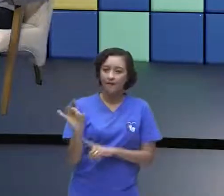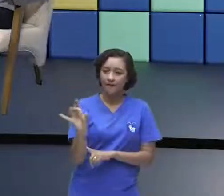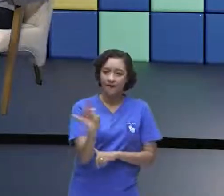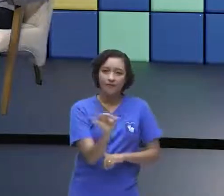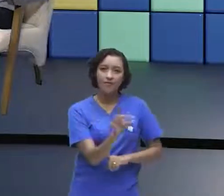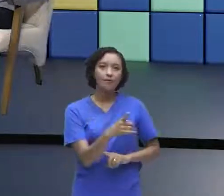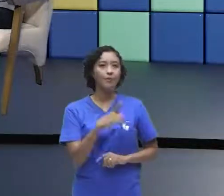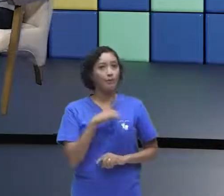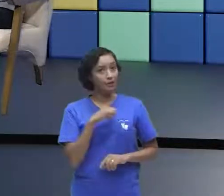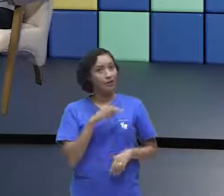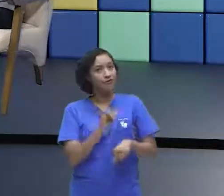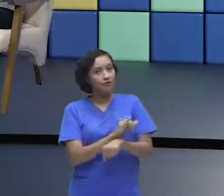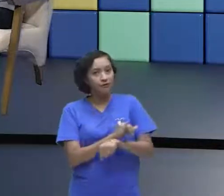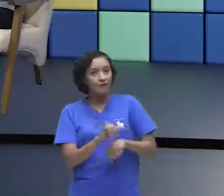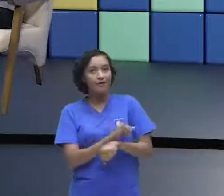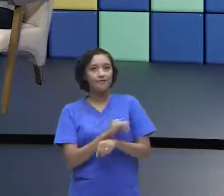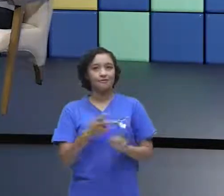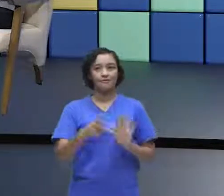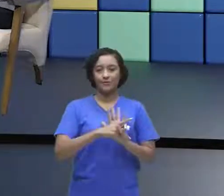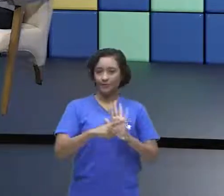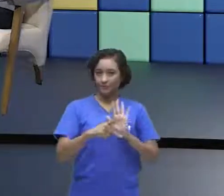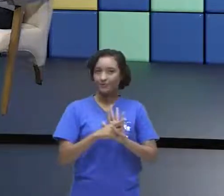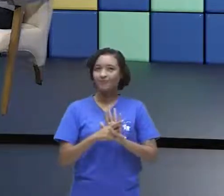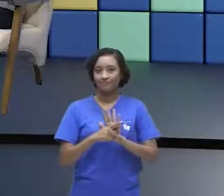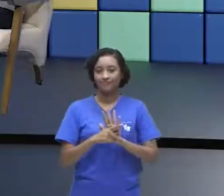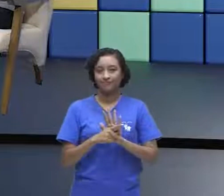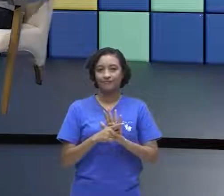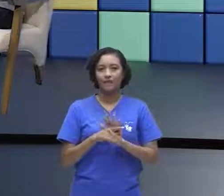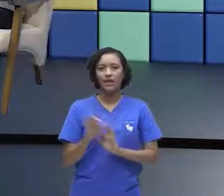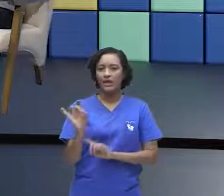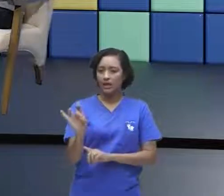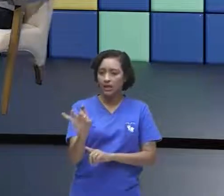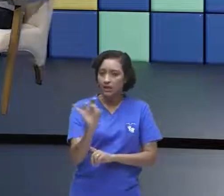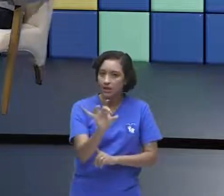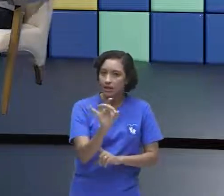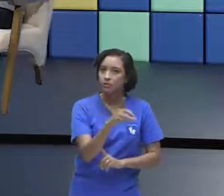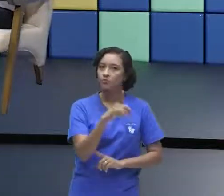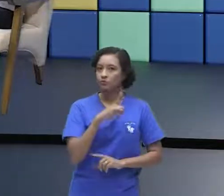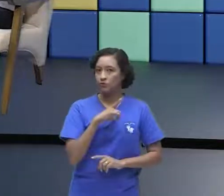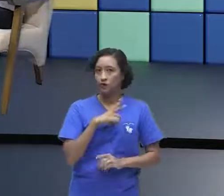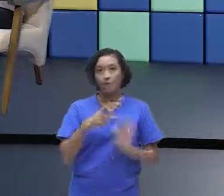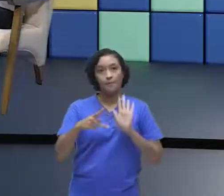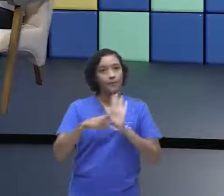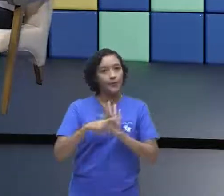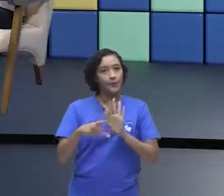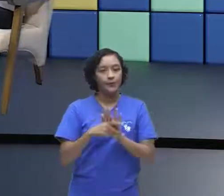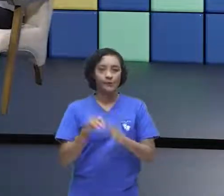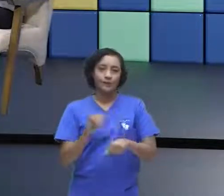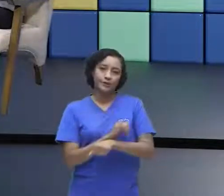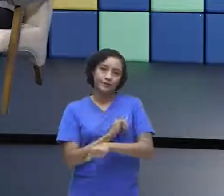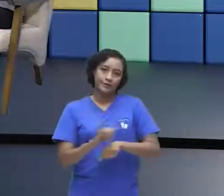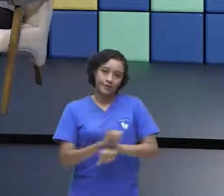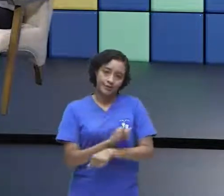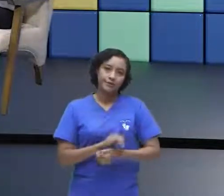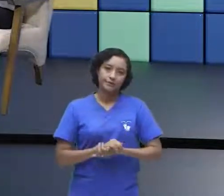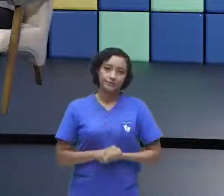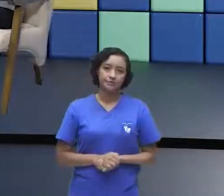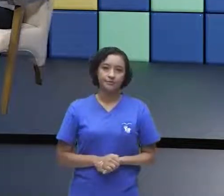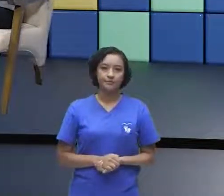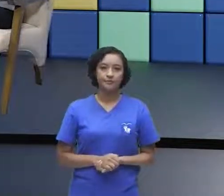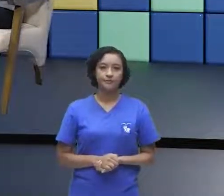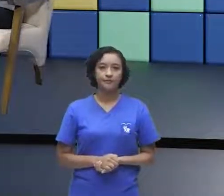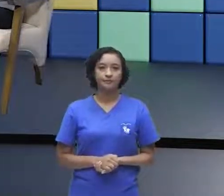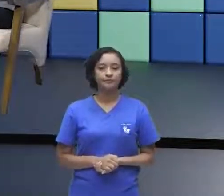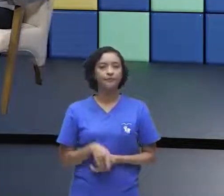nossas estratégias, sim, né? E é cada um com a sua. Com a assim, sua, né? Quanto mais você se reconhecer nela, melhor. Isso, né? aí